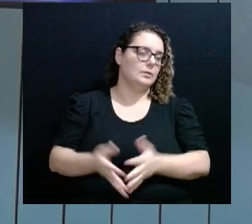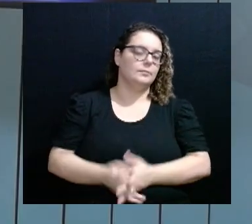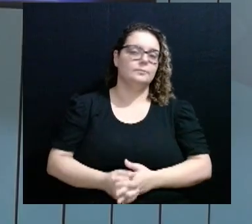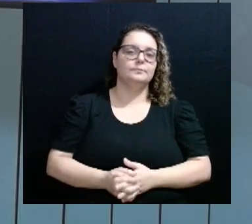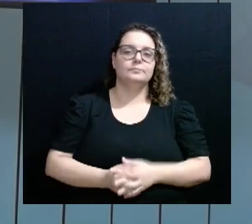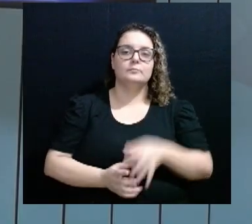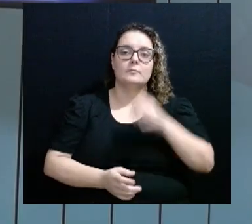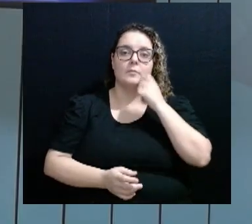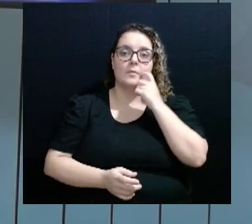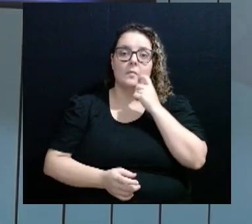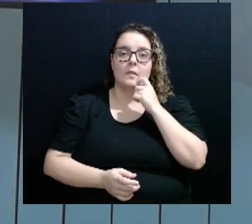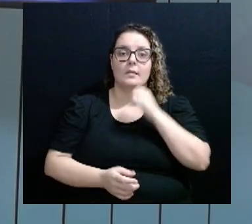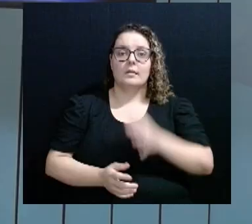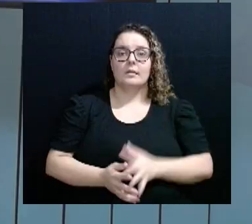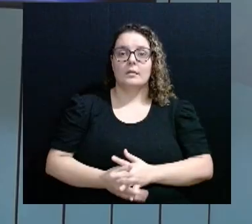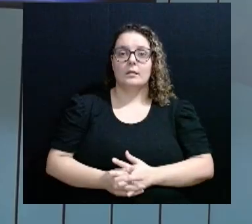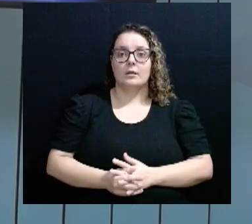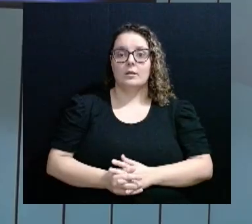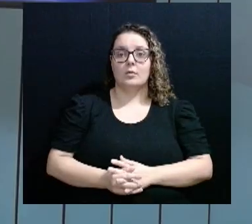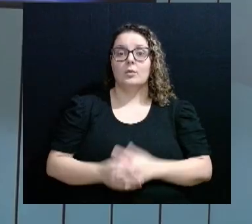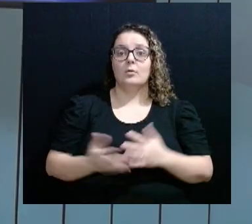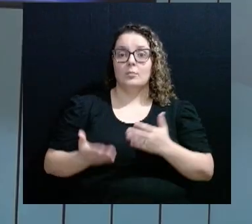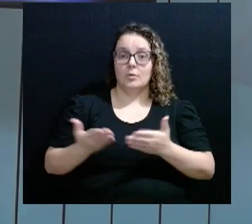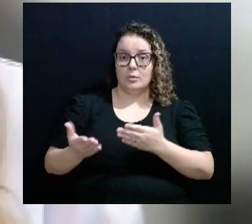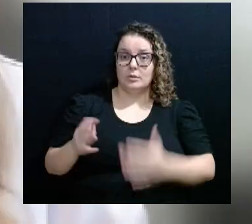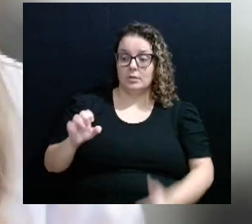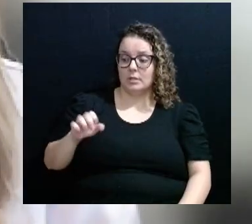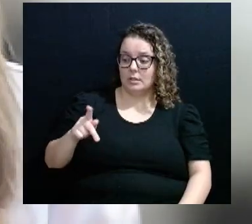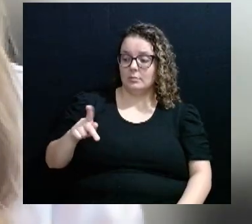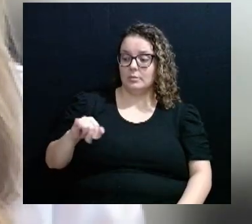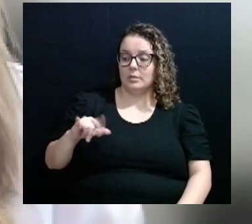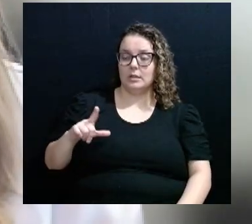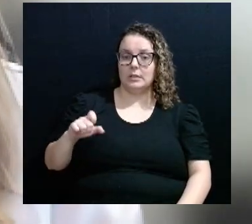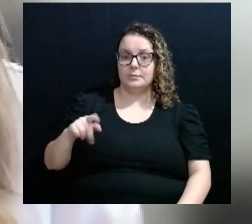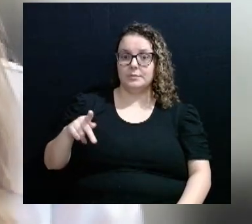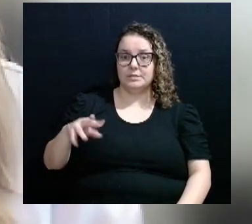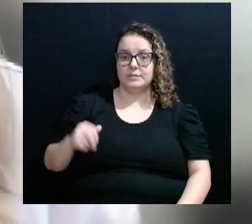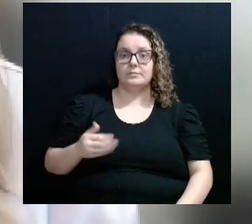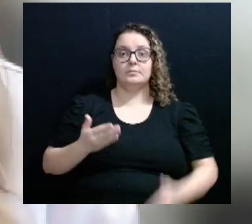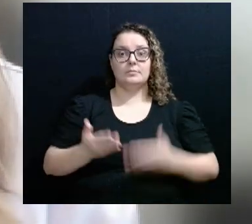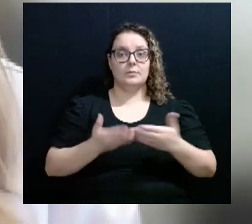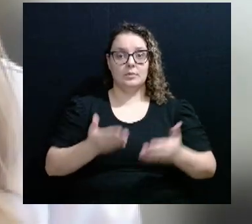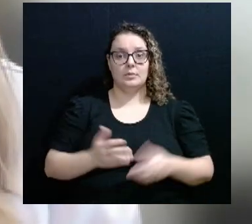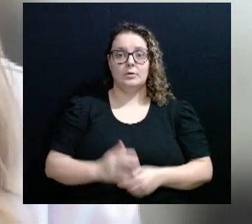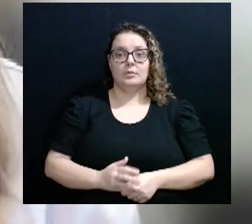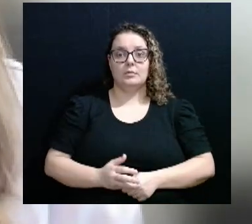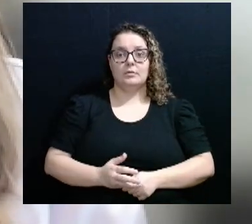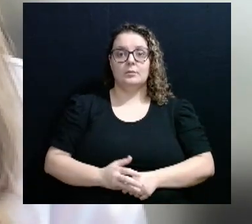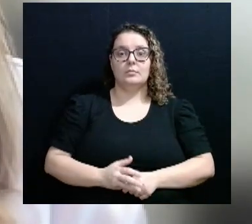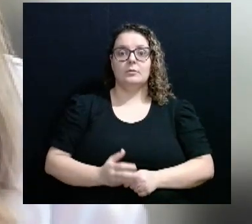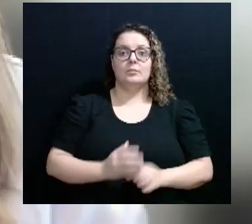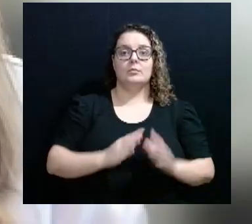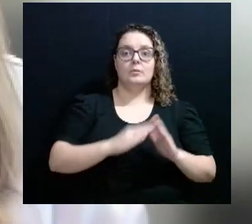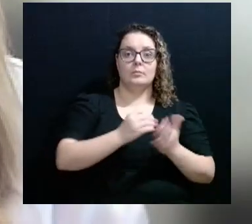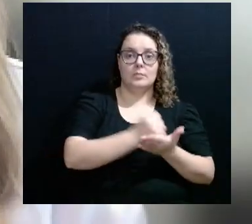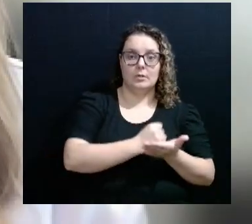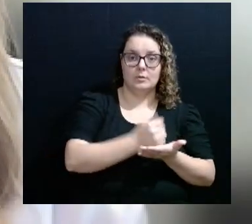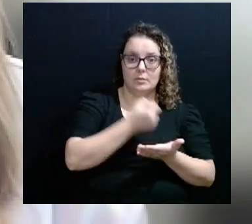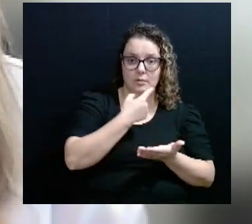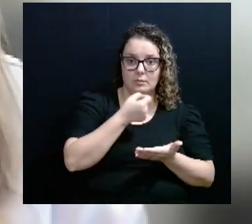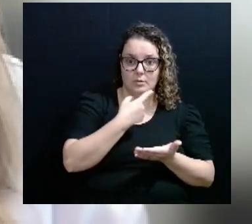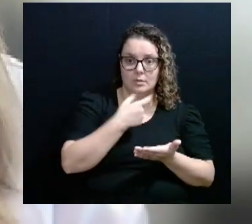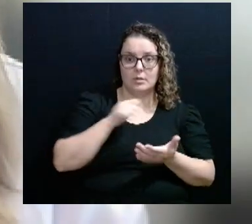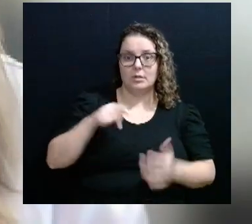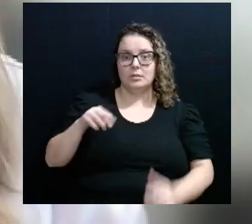com o tratamento, Letícia? Bom, no tratamento da epilepsia, né, primeiro a gente vai tratar com o